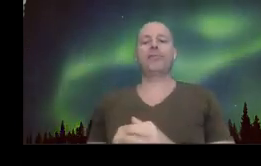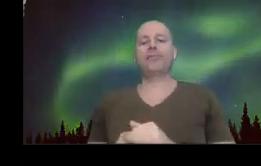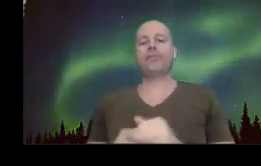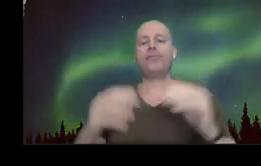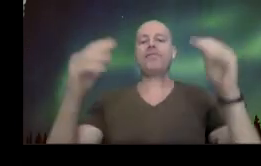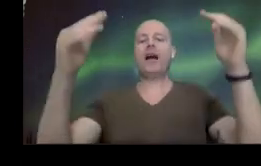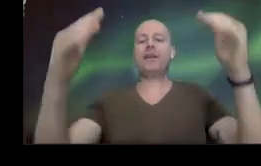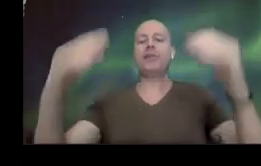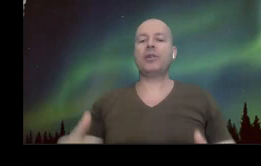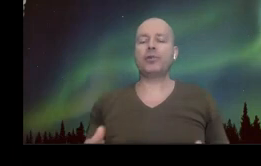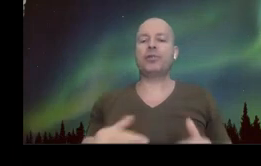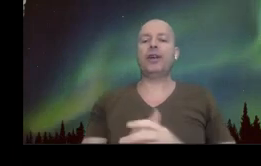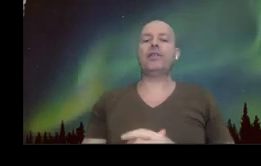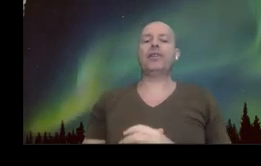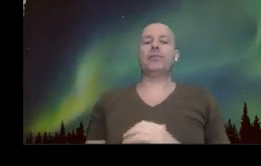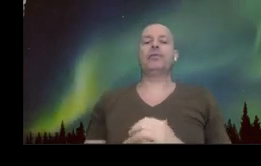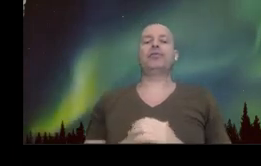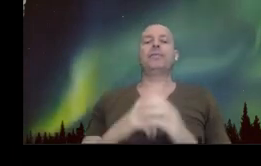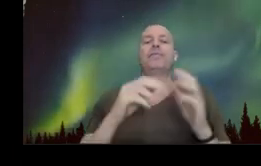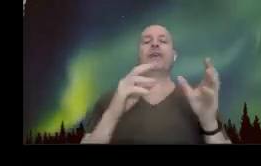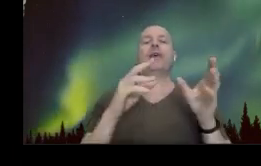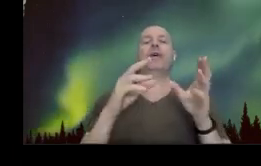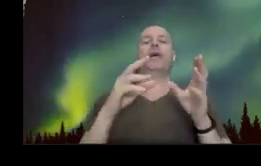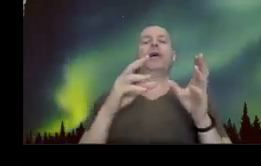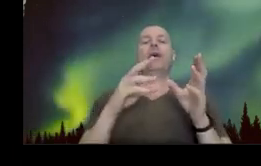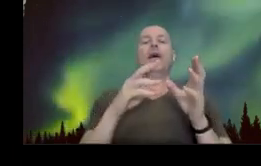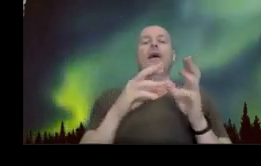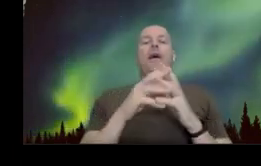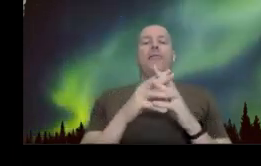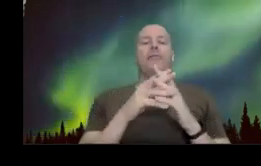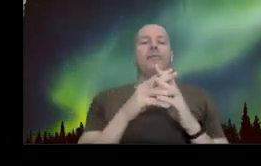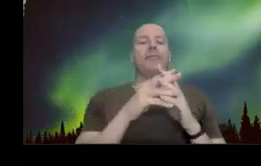Olha aqui. Aqui nós temos três exemplos.